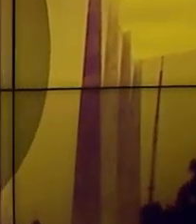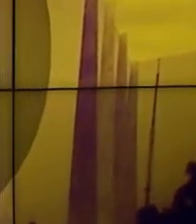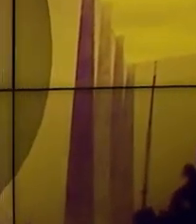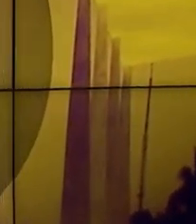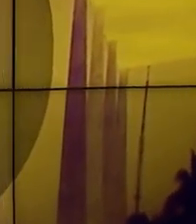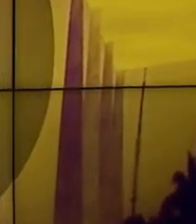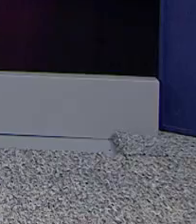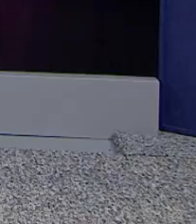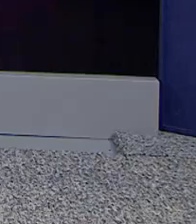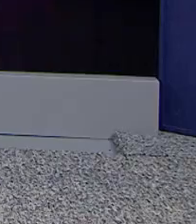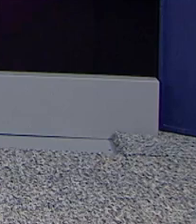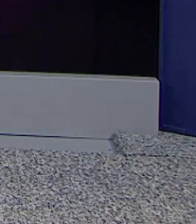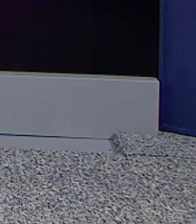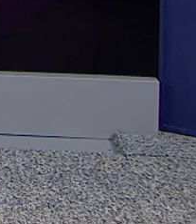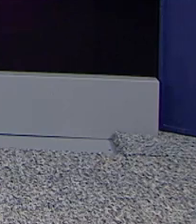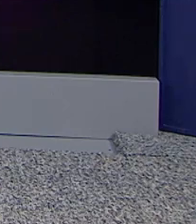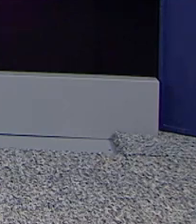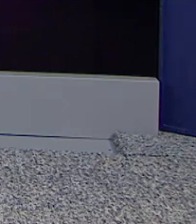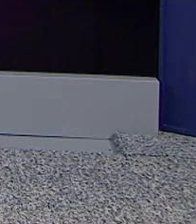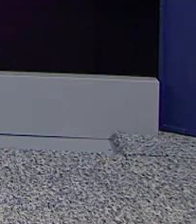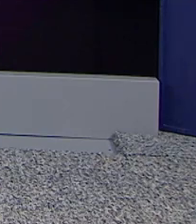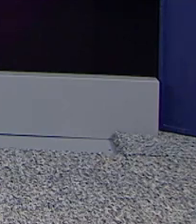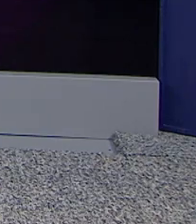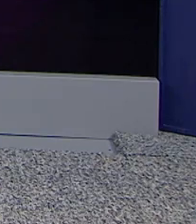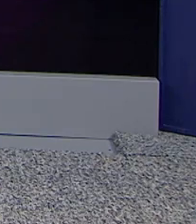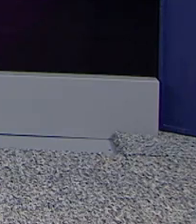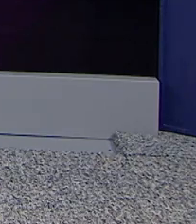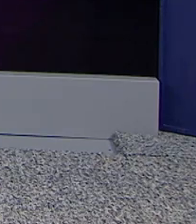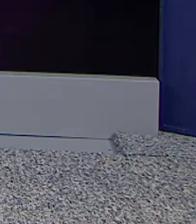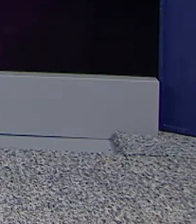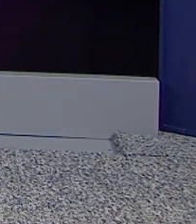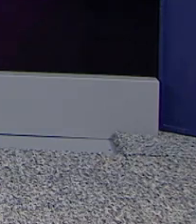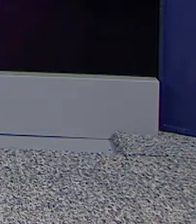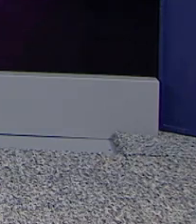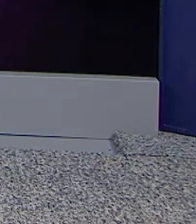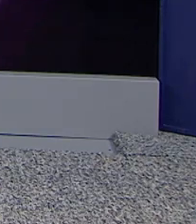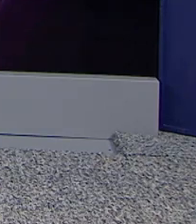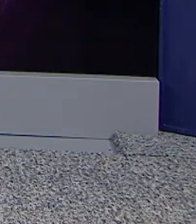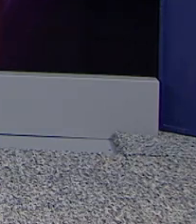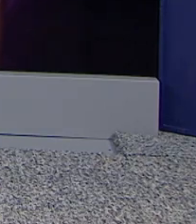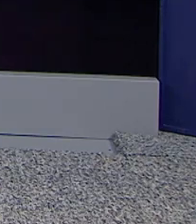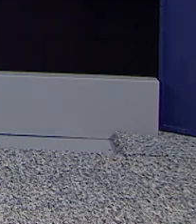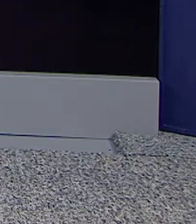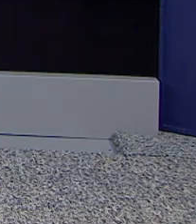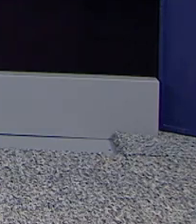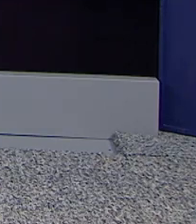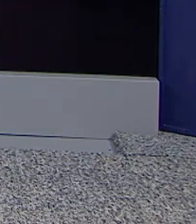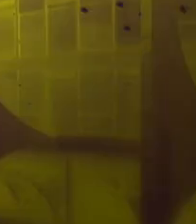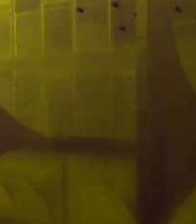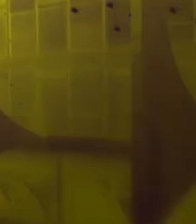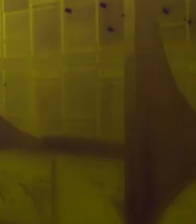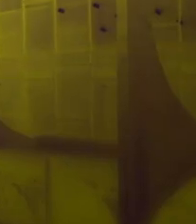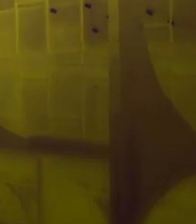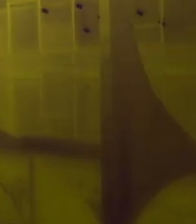pesquisas mas ficamos por aqui continue com a gente na nbr a tv do governo federal